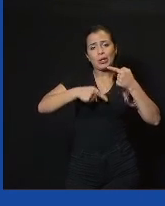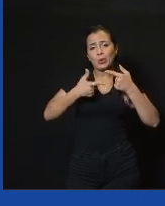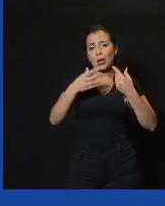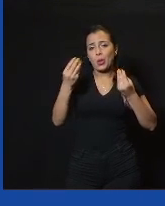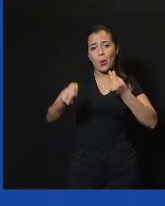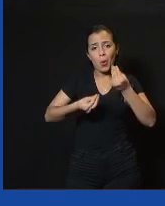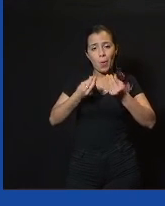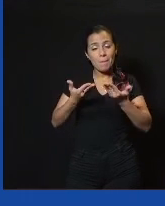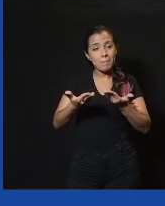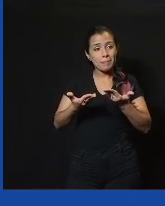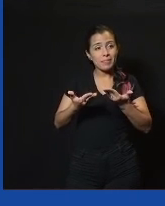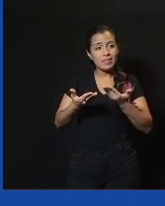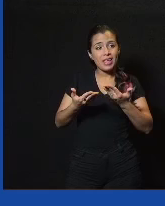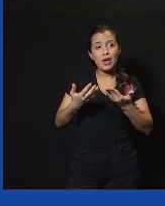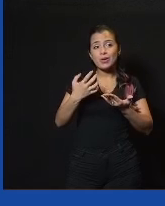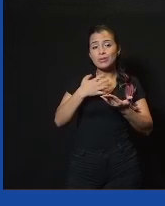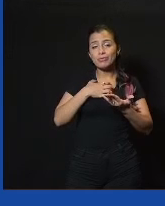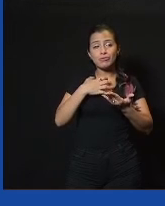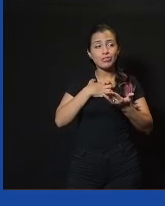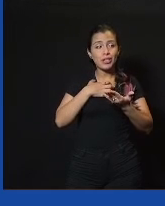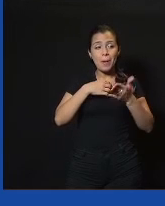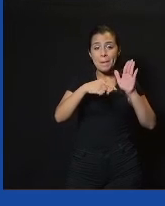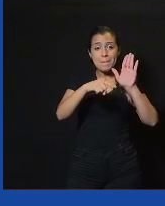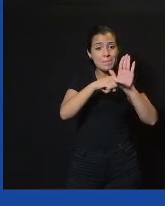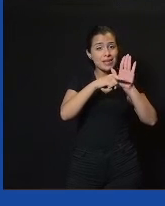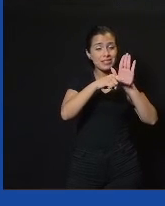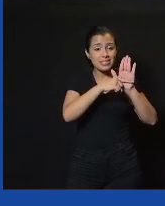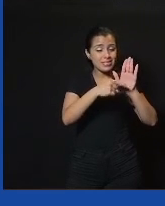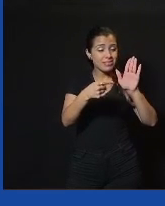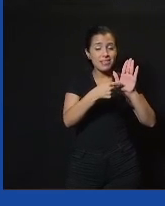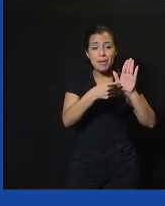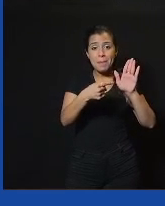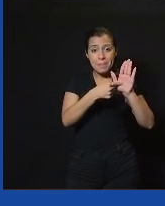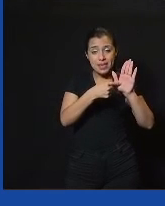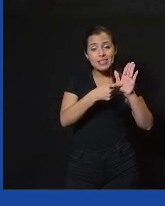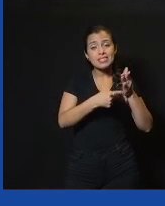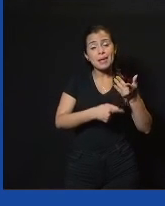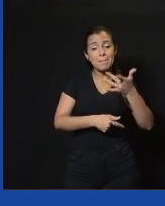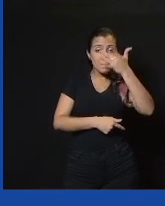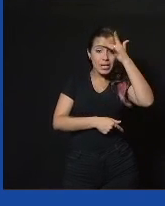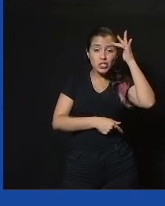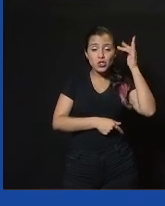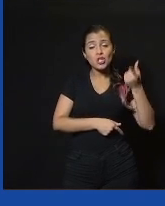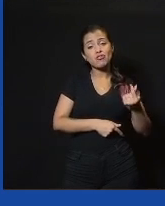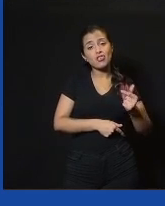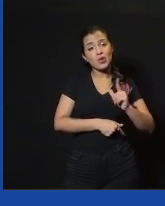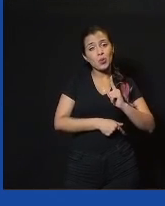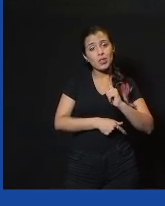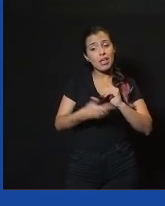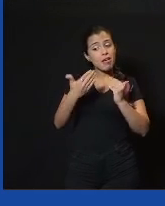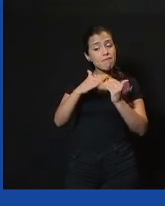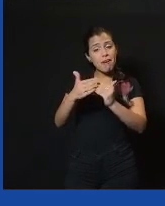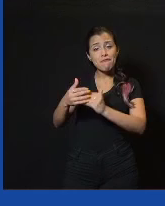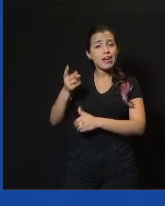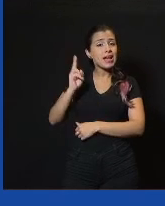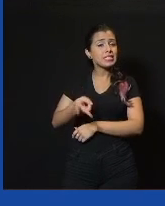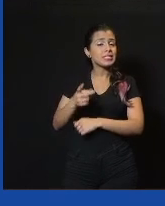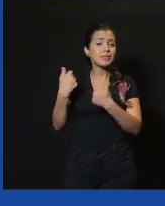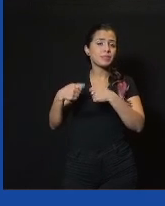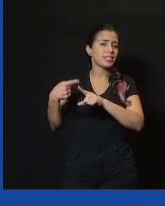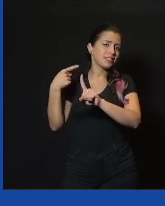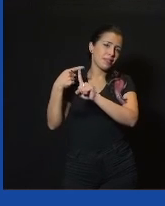pessimista é um luxo de quem tem dinheiro. Quem não tem dinheiro não tem opção de ser pessimista, né? Ou você é otimista ou você não sobrevive. Então eu aprendi